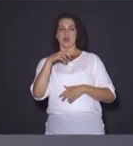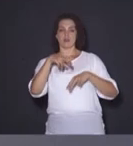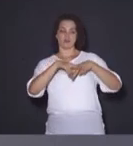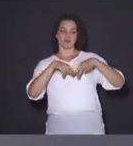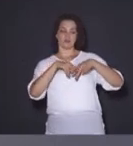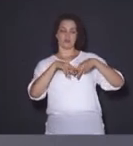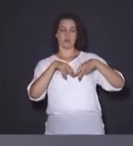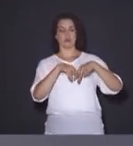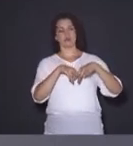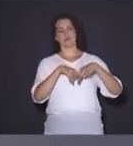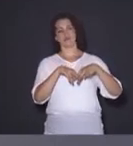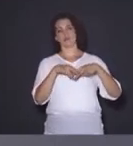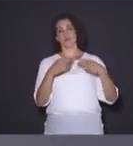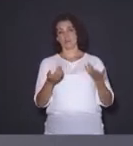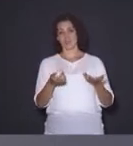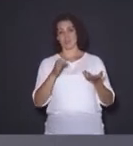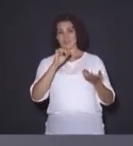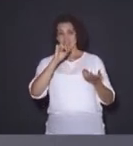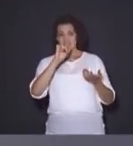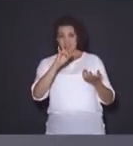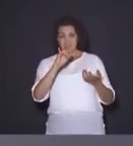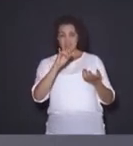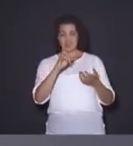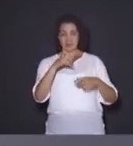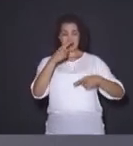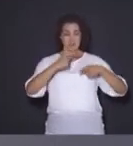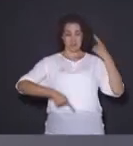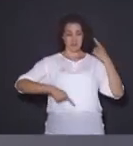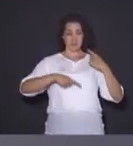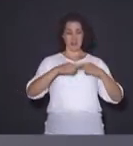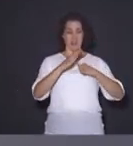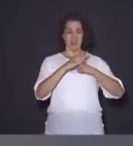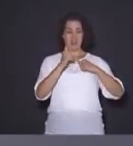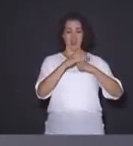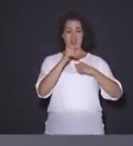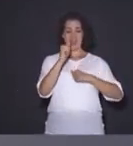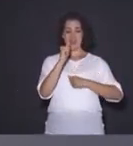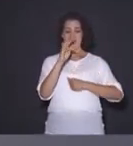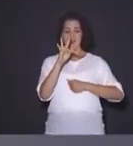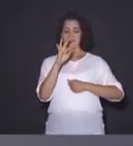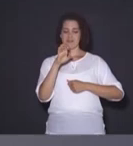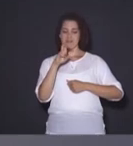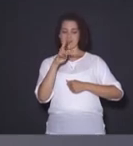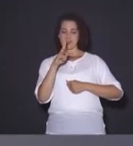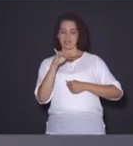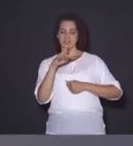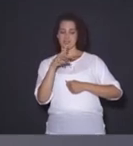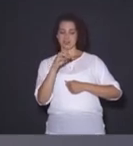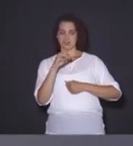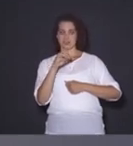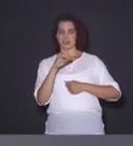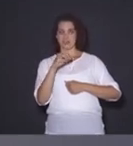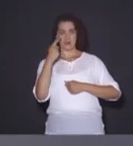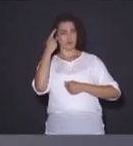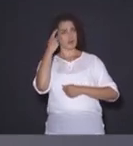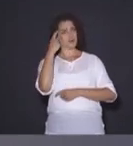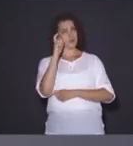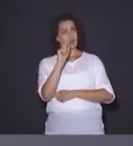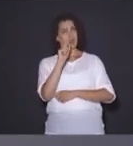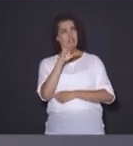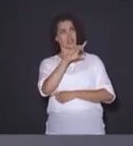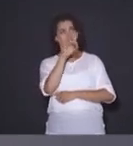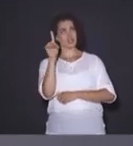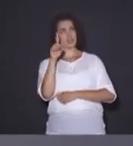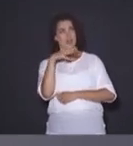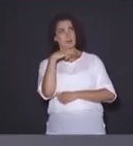então se você proíbe qualquer coisa de cunho afetivo imagino que dia da família que dia das mães também seja proibido na escola